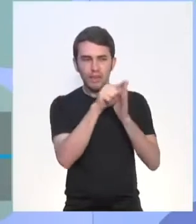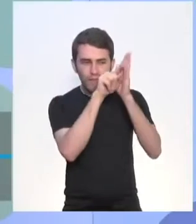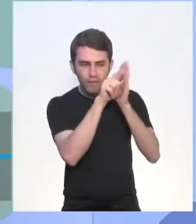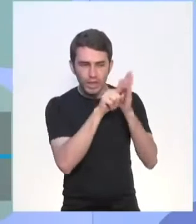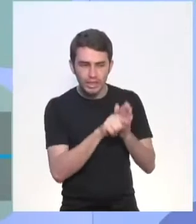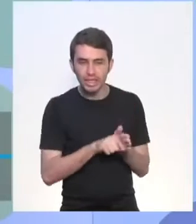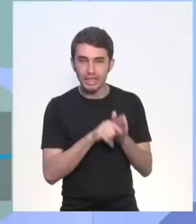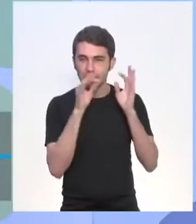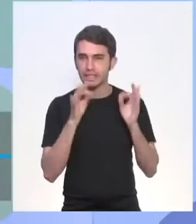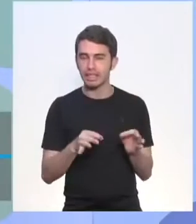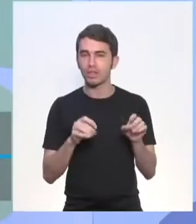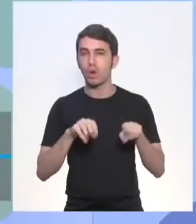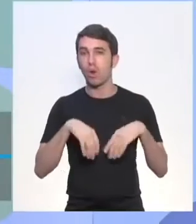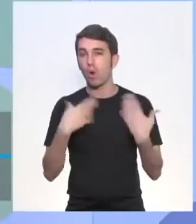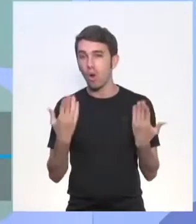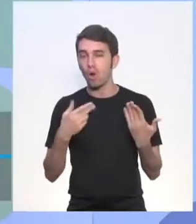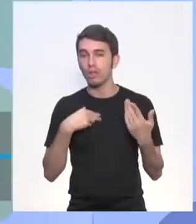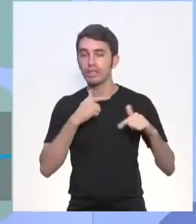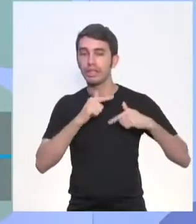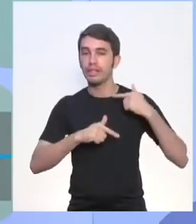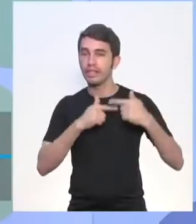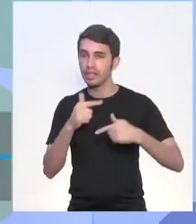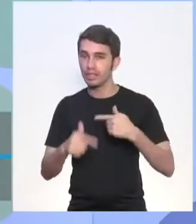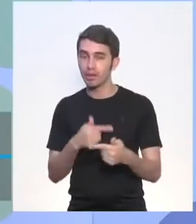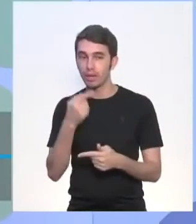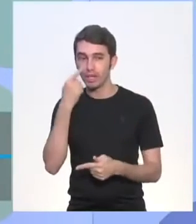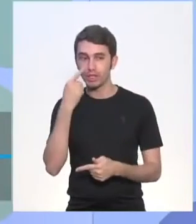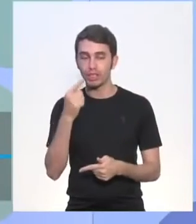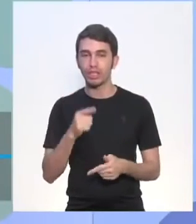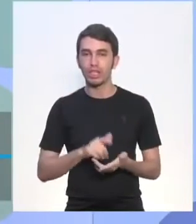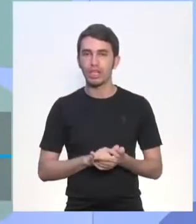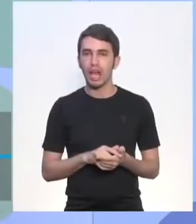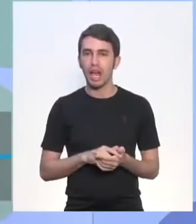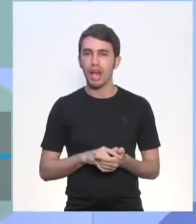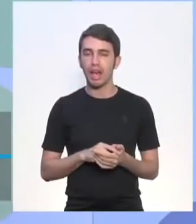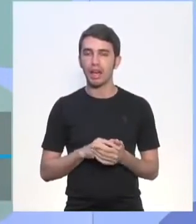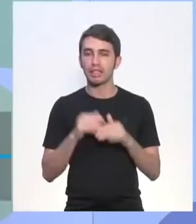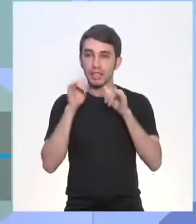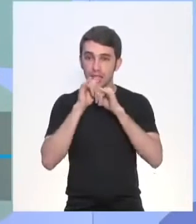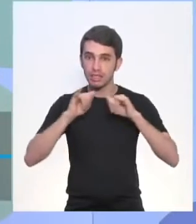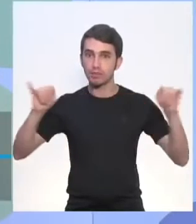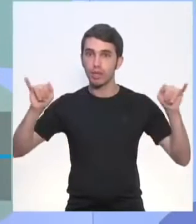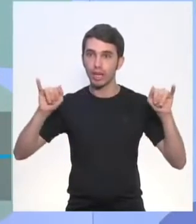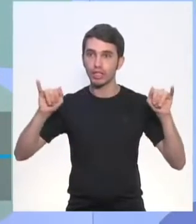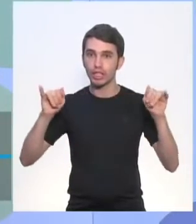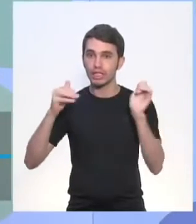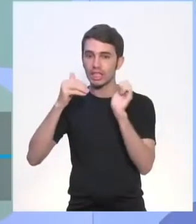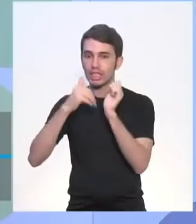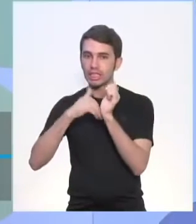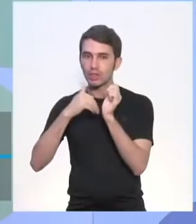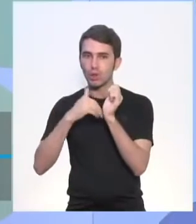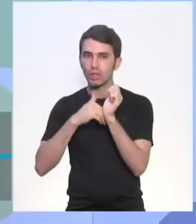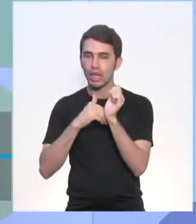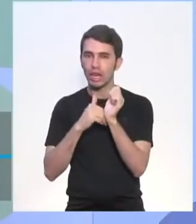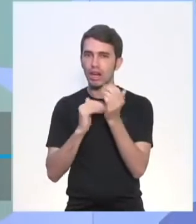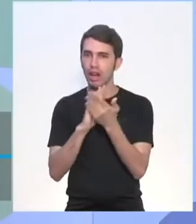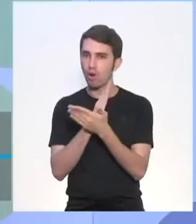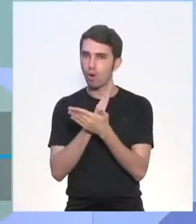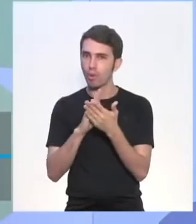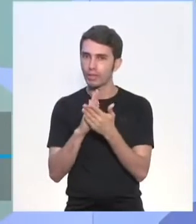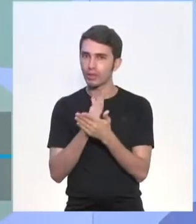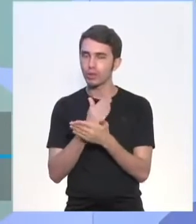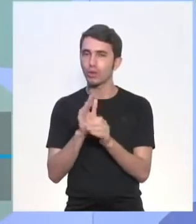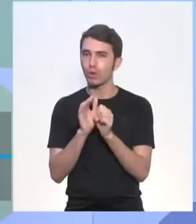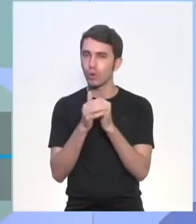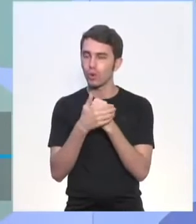ou tendenciosamente transmite a notícia de forma truncada. O que é truncado? Não conta tudo, não conta com detalhes, corta a